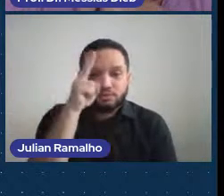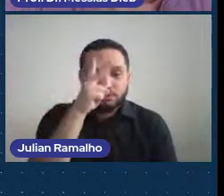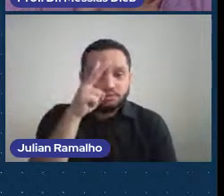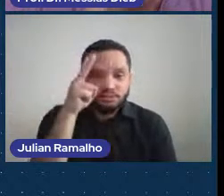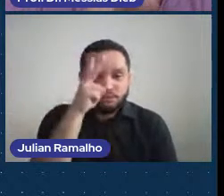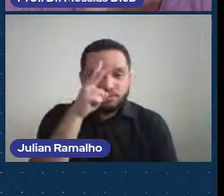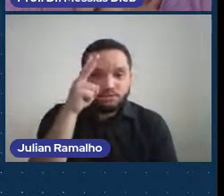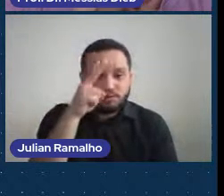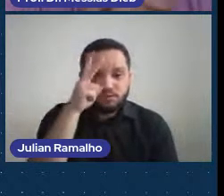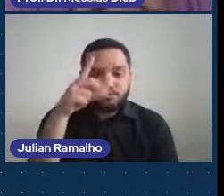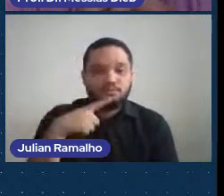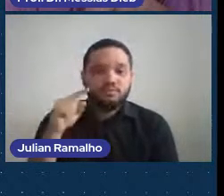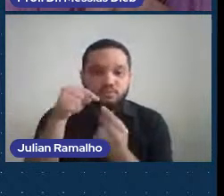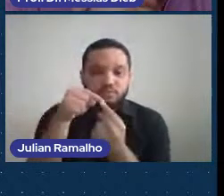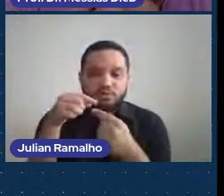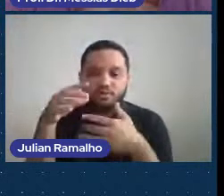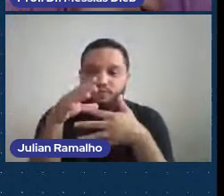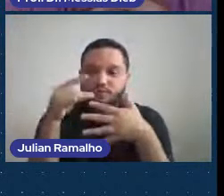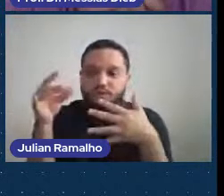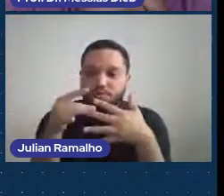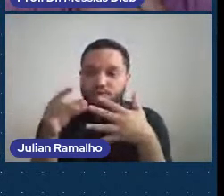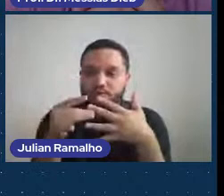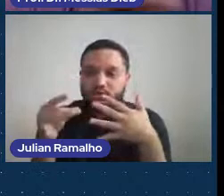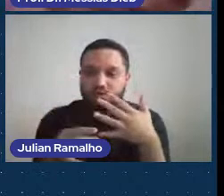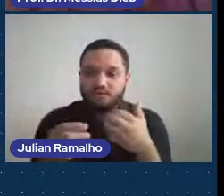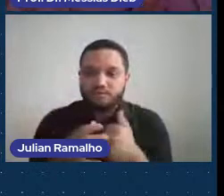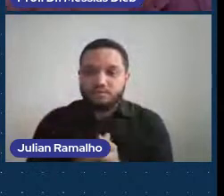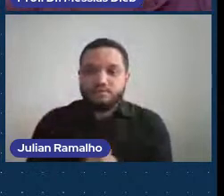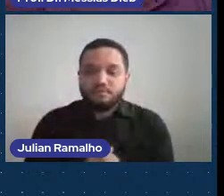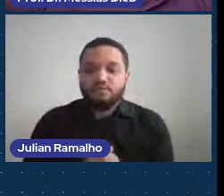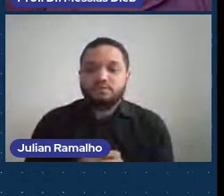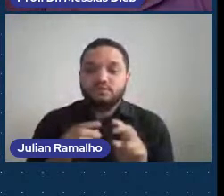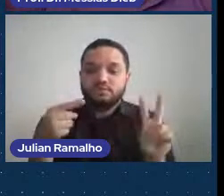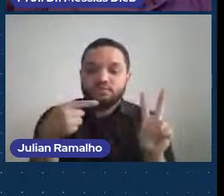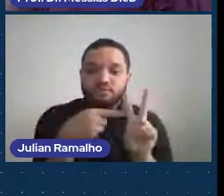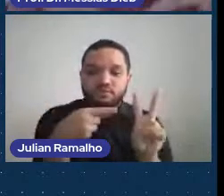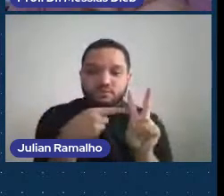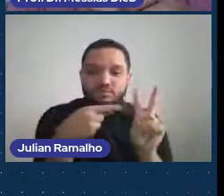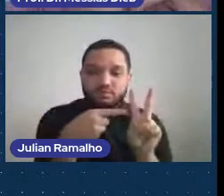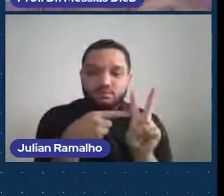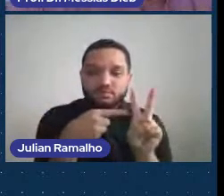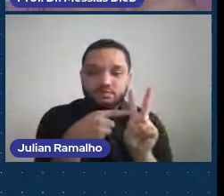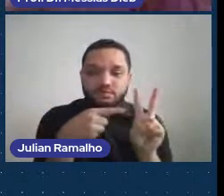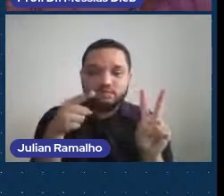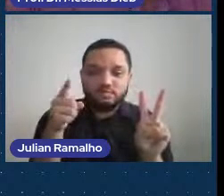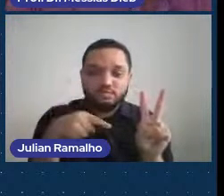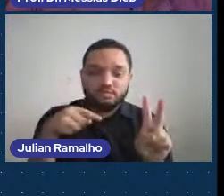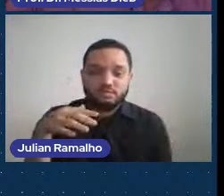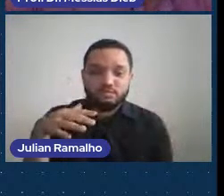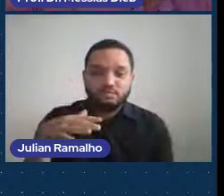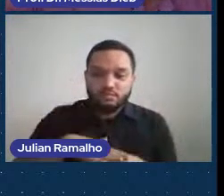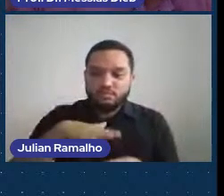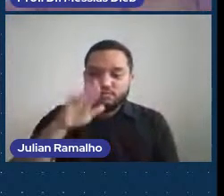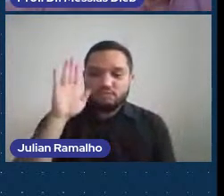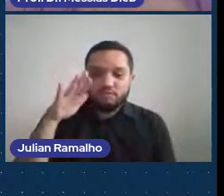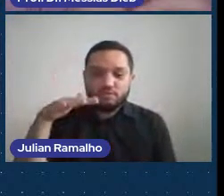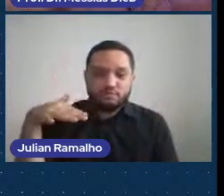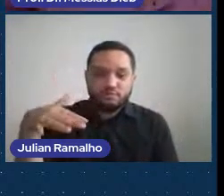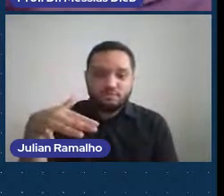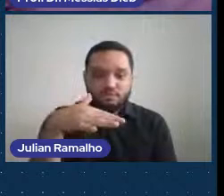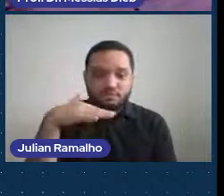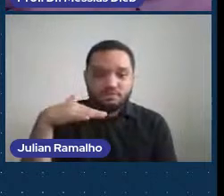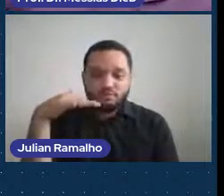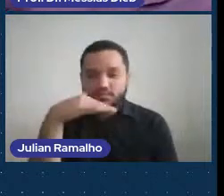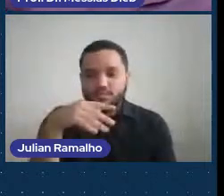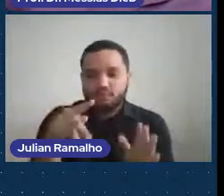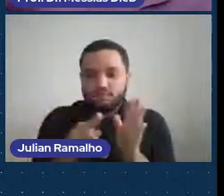dos objetivos específicos. Então, observem que os verbos, eles já são de uma abrangência mais restrita do